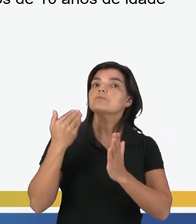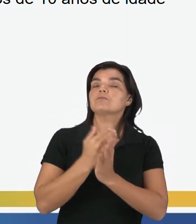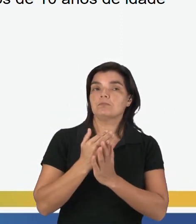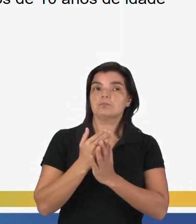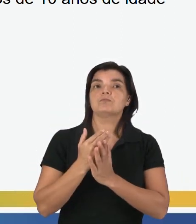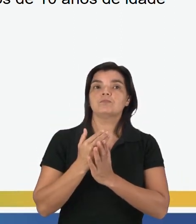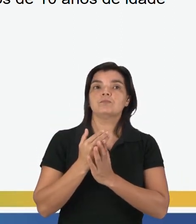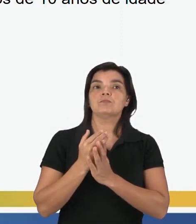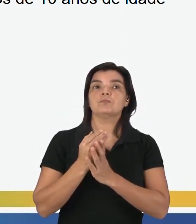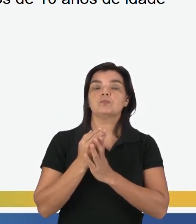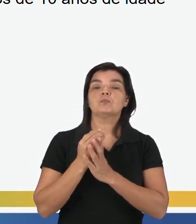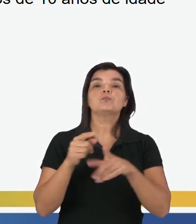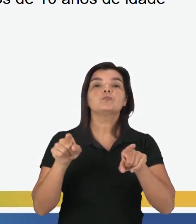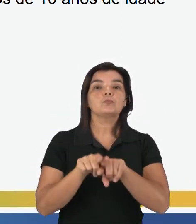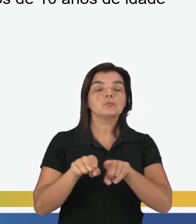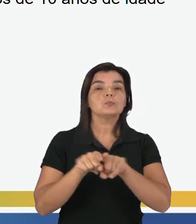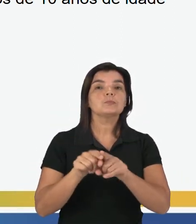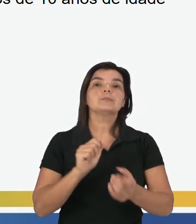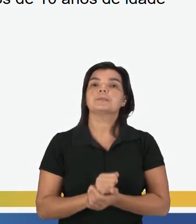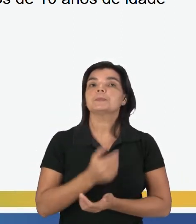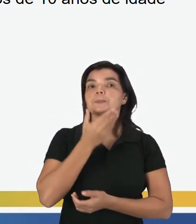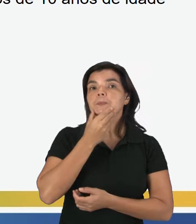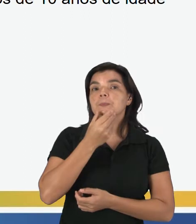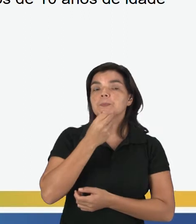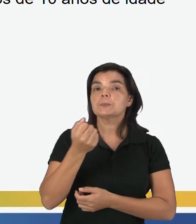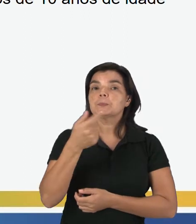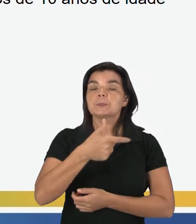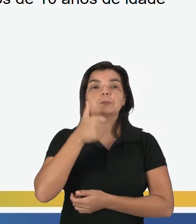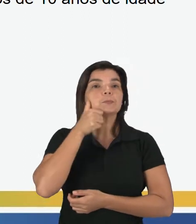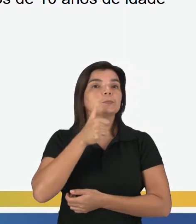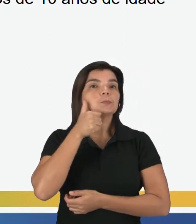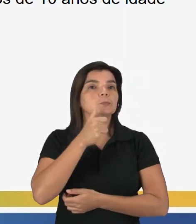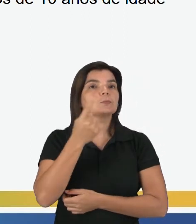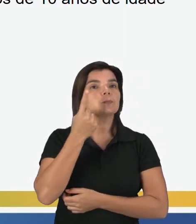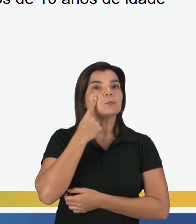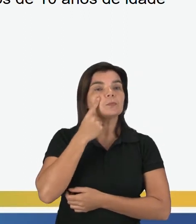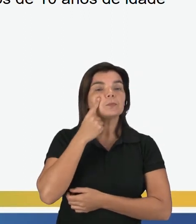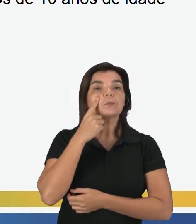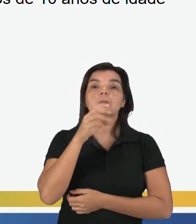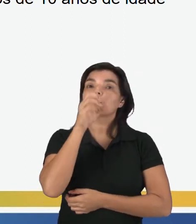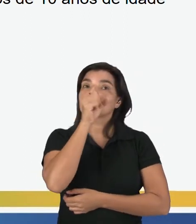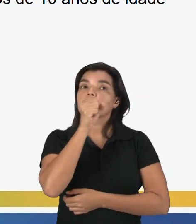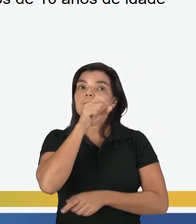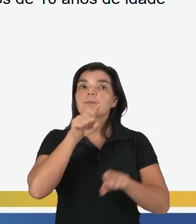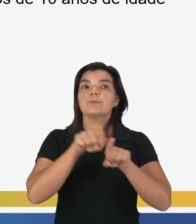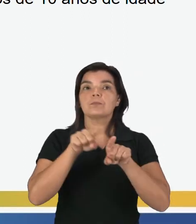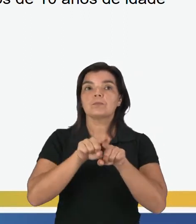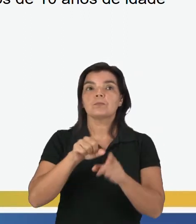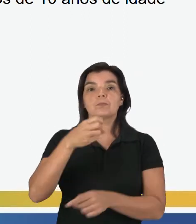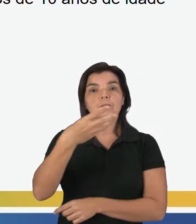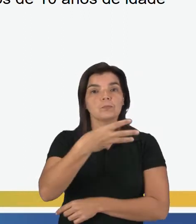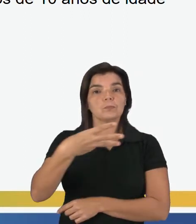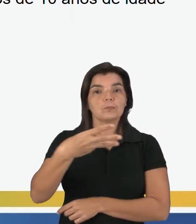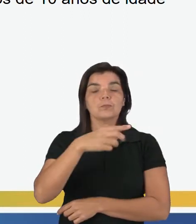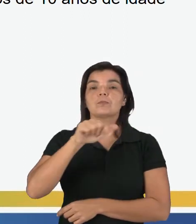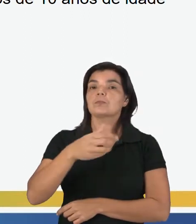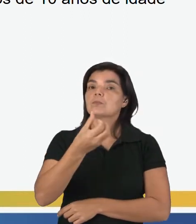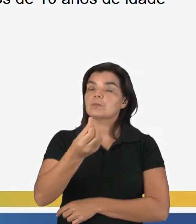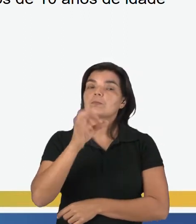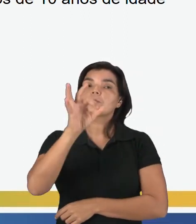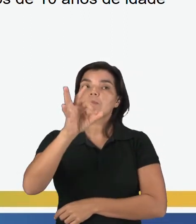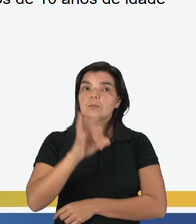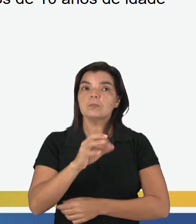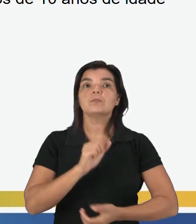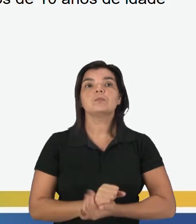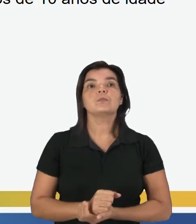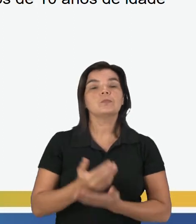maior com os homens do que com as mulheres. Vocês vejam aí que o laranja está apenas com